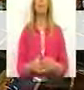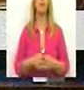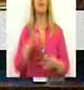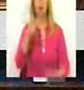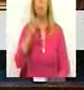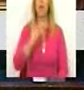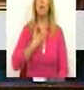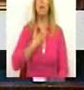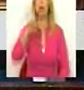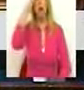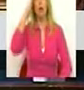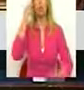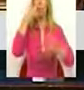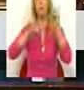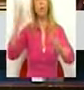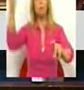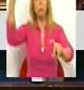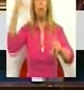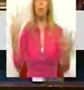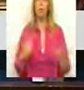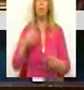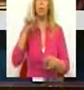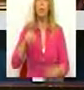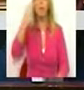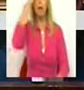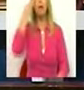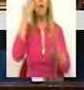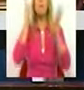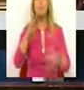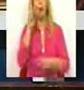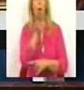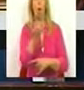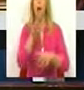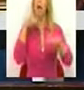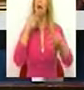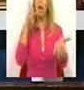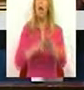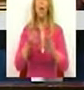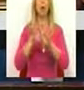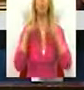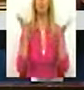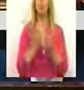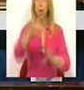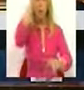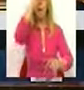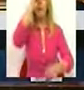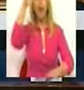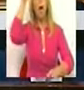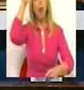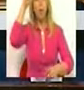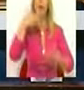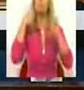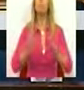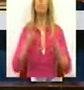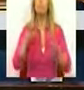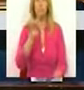estão primeiro, mas também entendemos que é preciso saber olhar para toda a realidade. O respeito pelos animais é seguramente